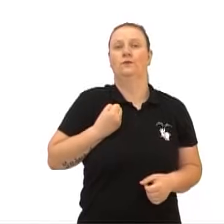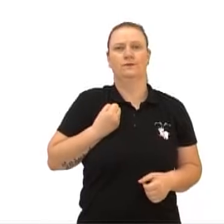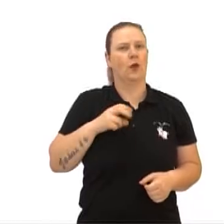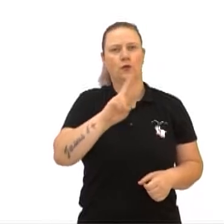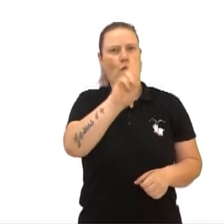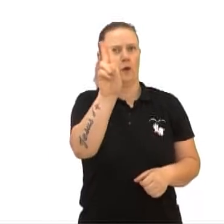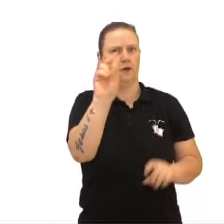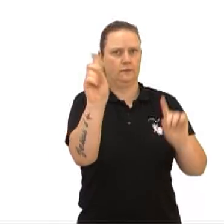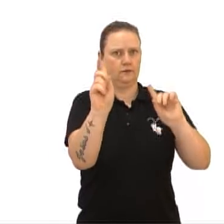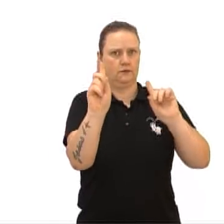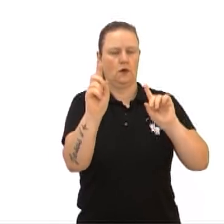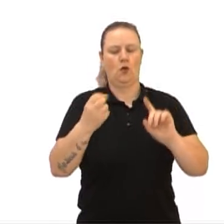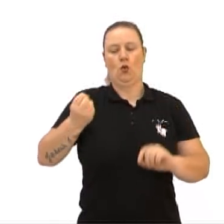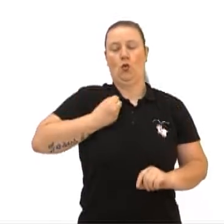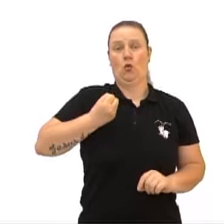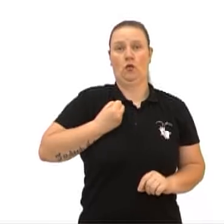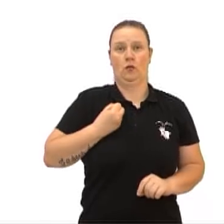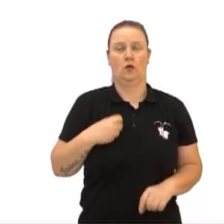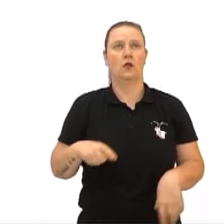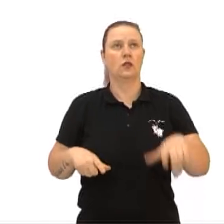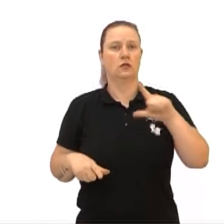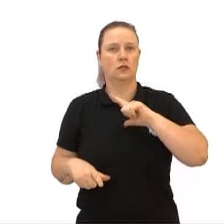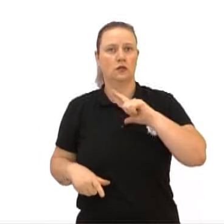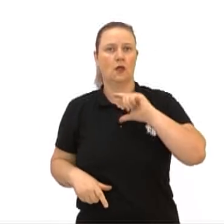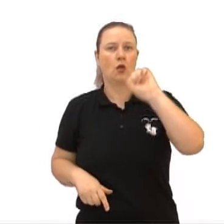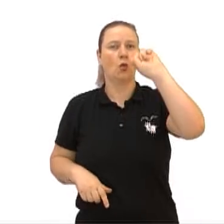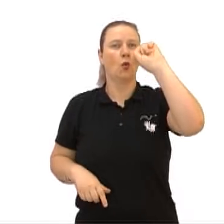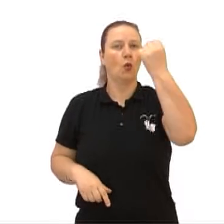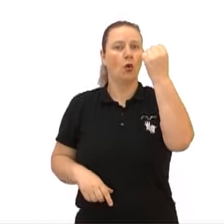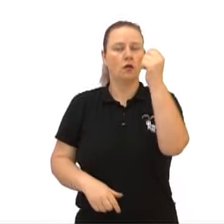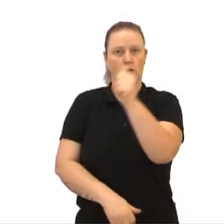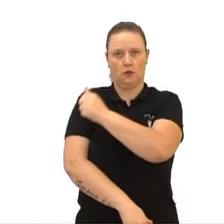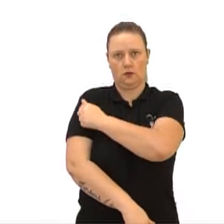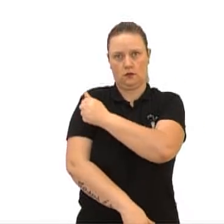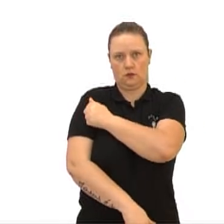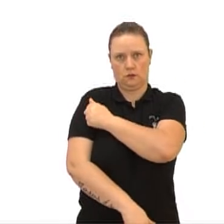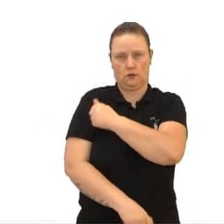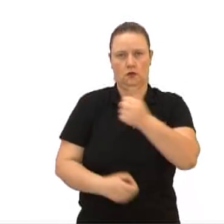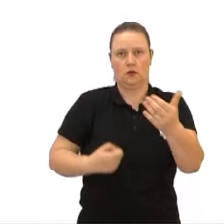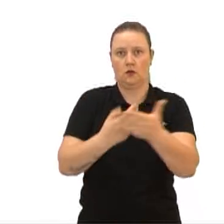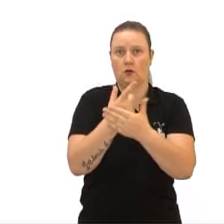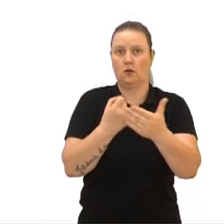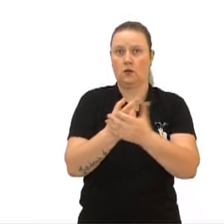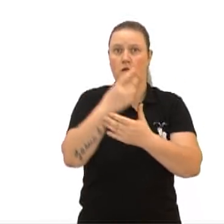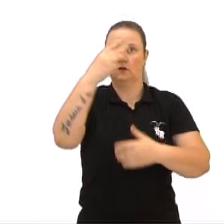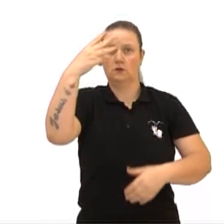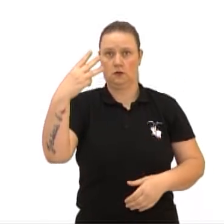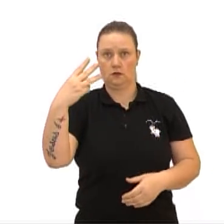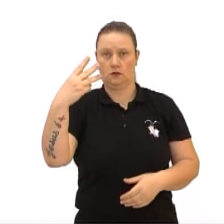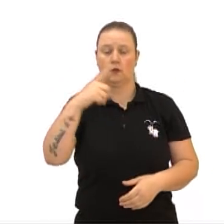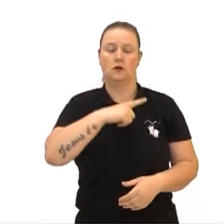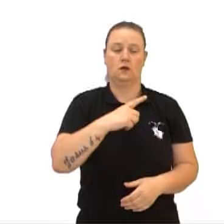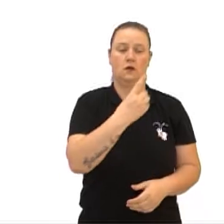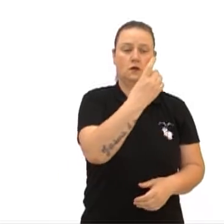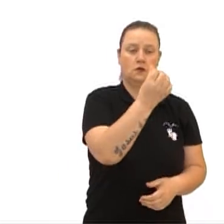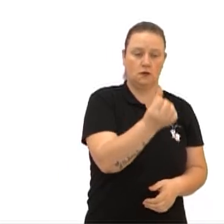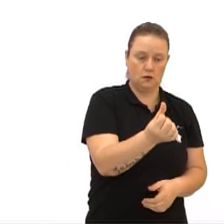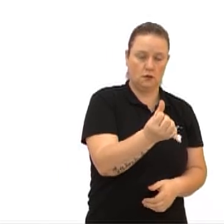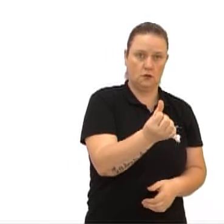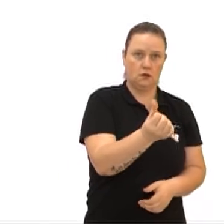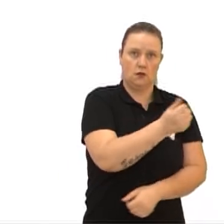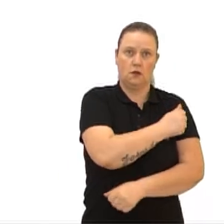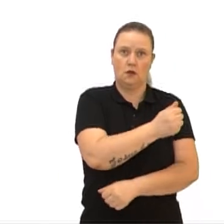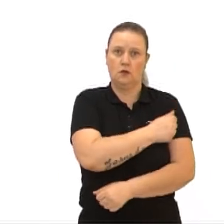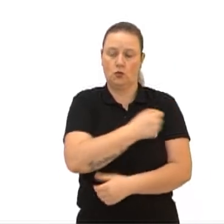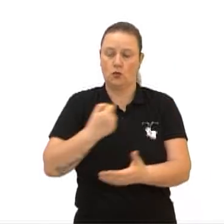eu tenho 8 alunos, né, que compraram, cada um ali, 3 bilhetes, né? Eu tenho 16 alunos que compraram, cada um ali,